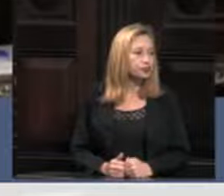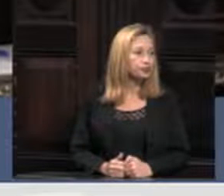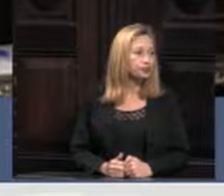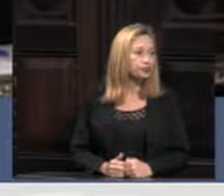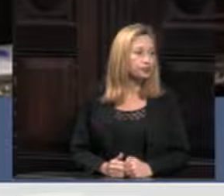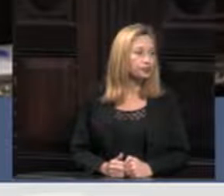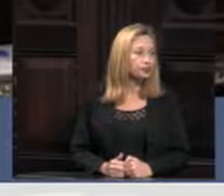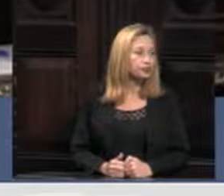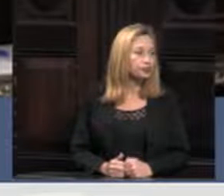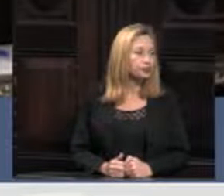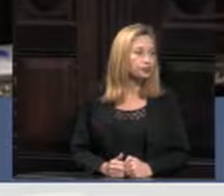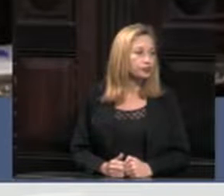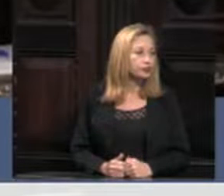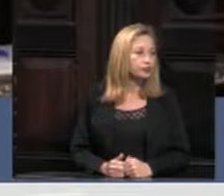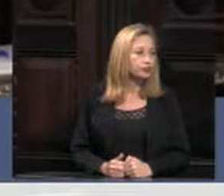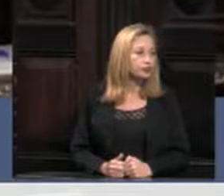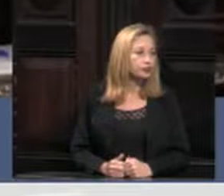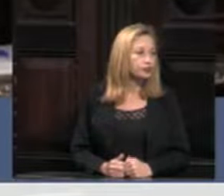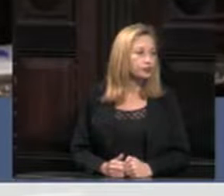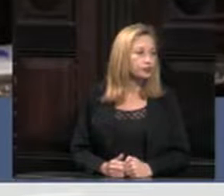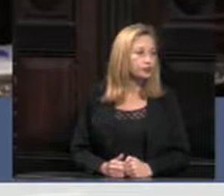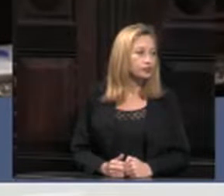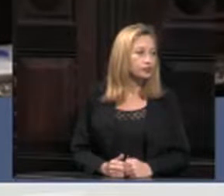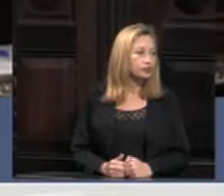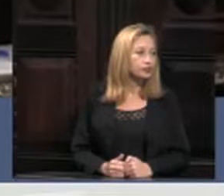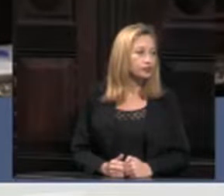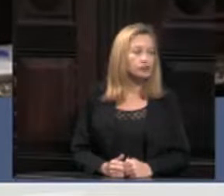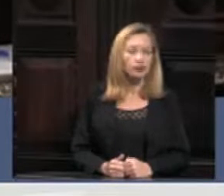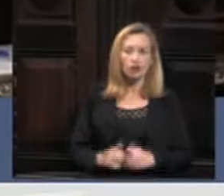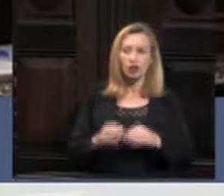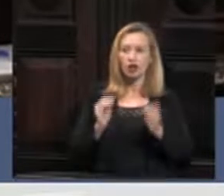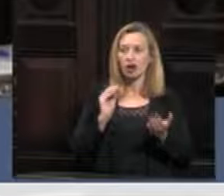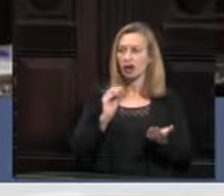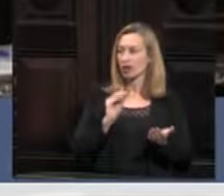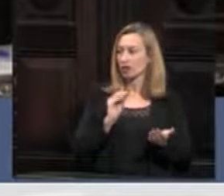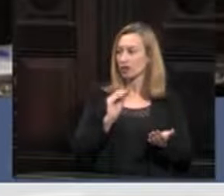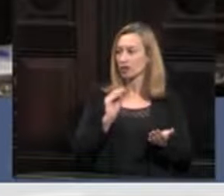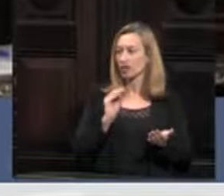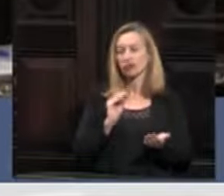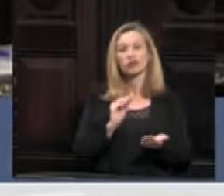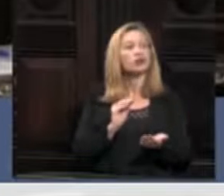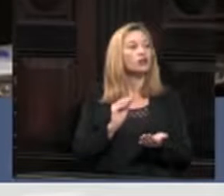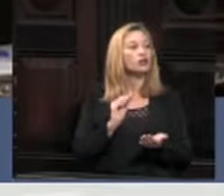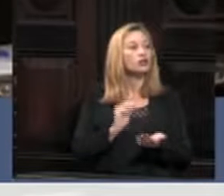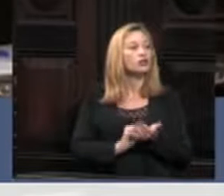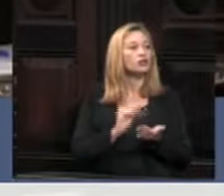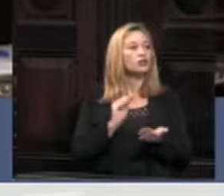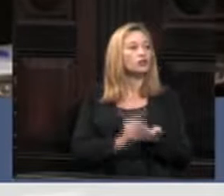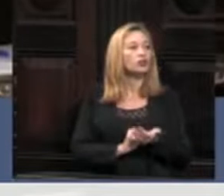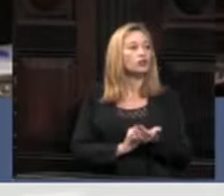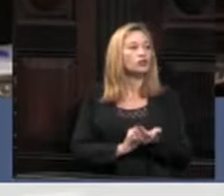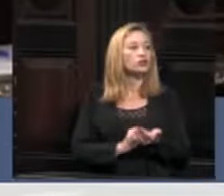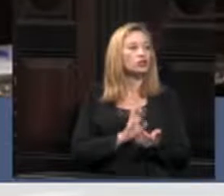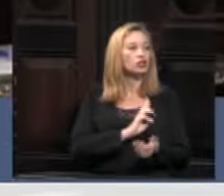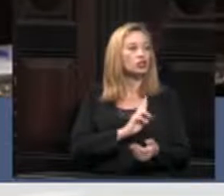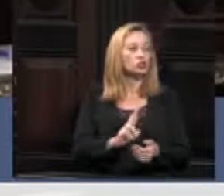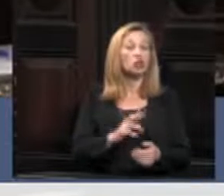contribuir para o aprofundamento do desrespeito. Então eu